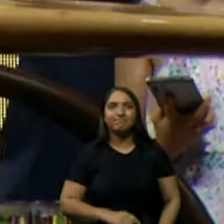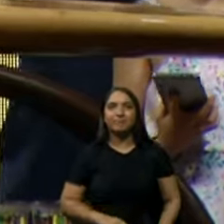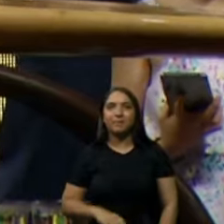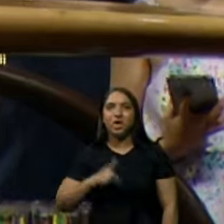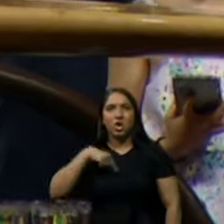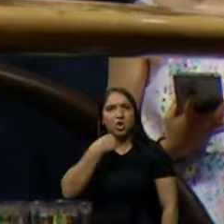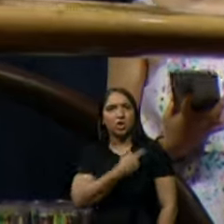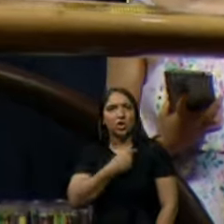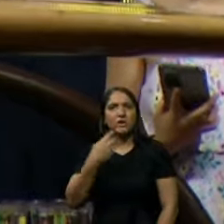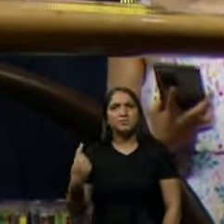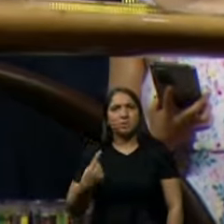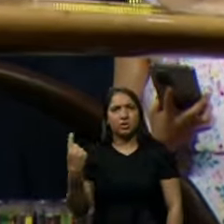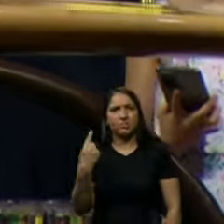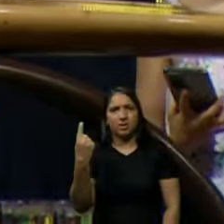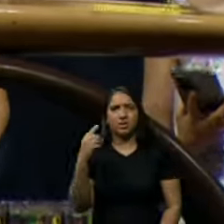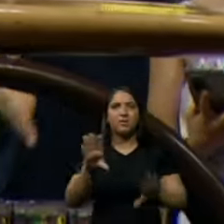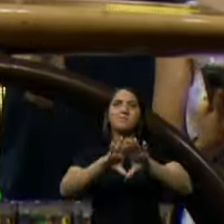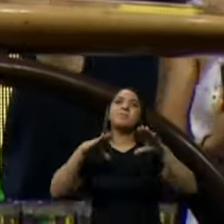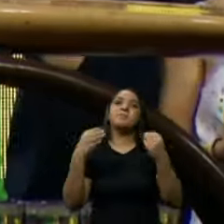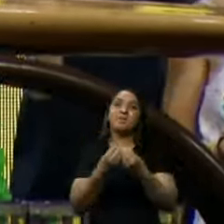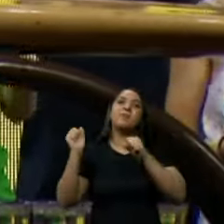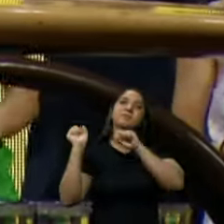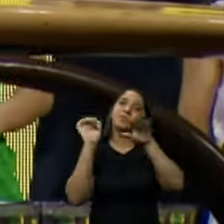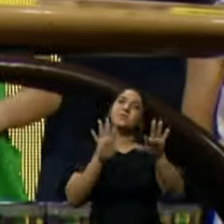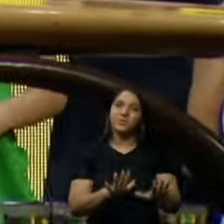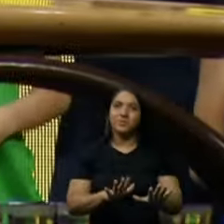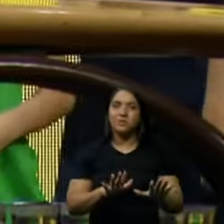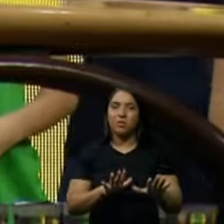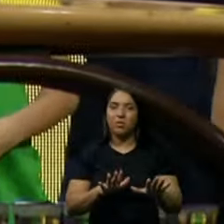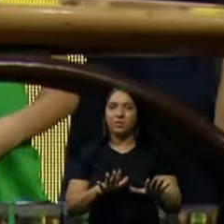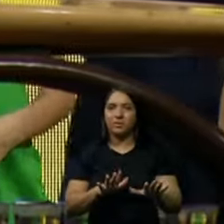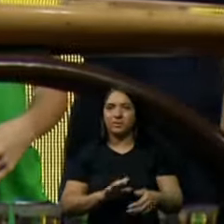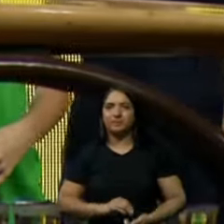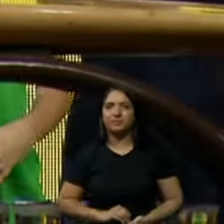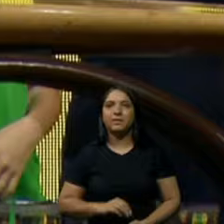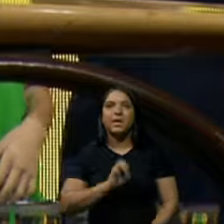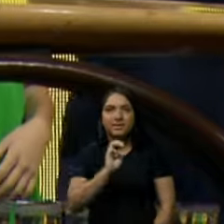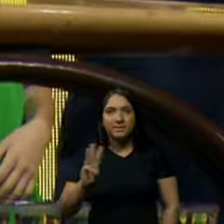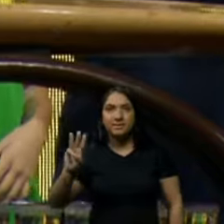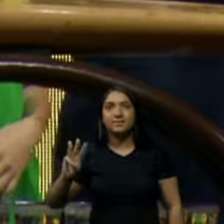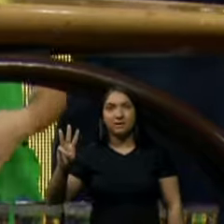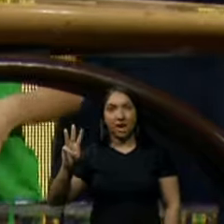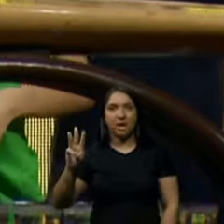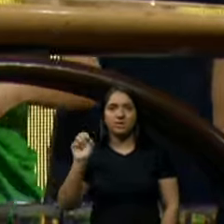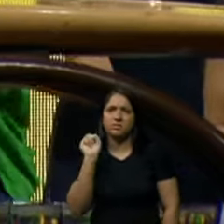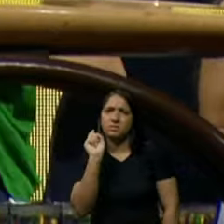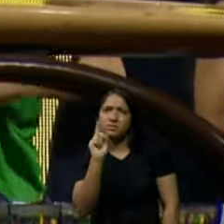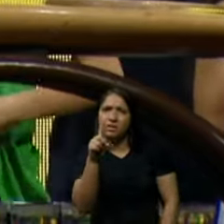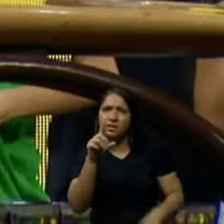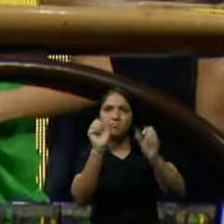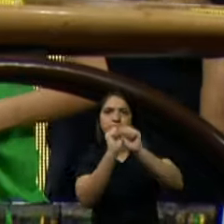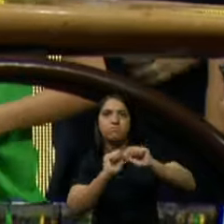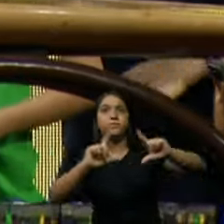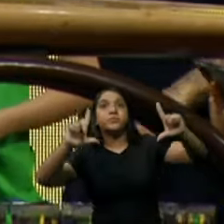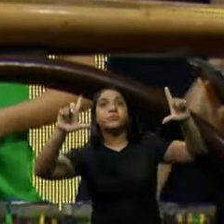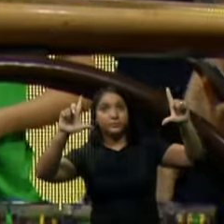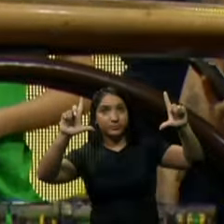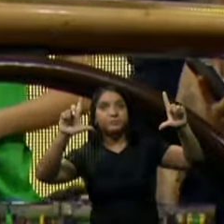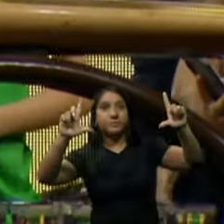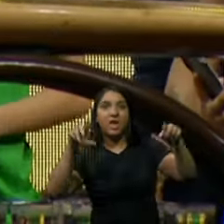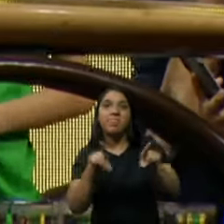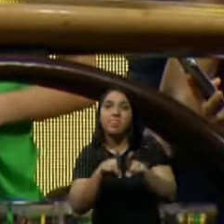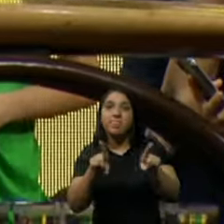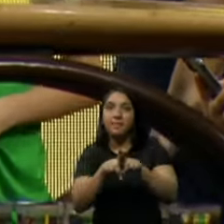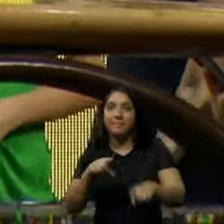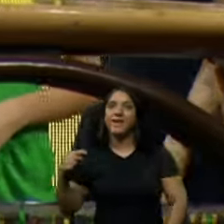aqueles que fazem parte da nossa família amém entre no site ali no balcão temos uma camiseta Lindíssima peças de Moçambique o